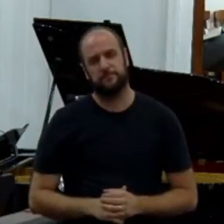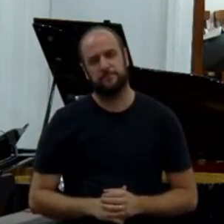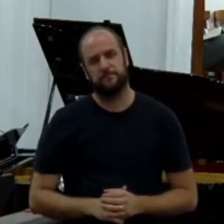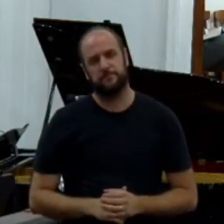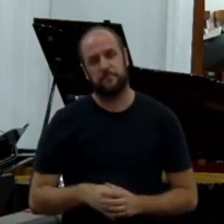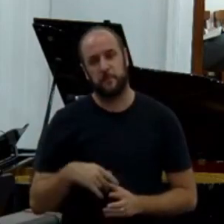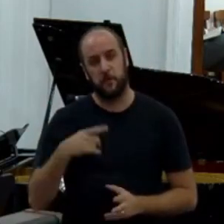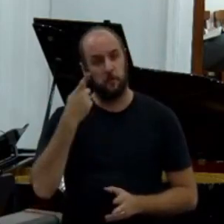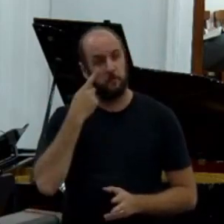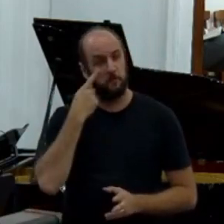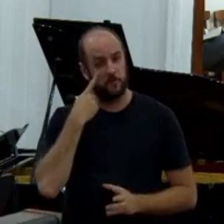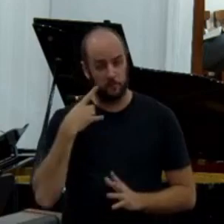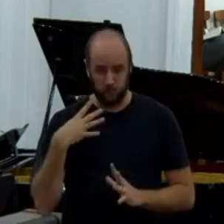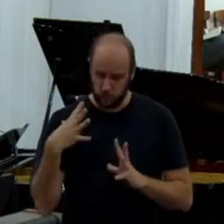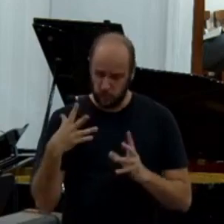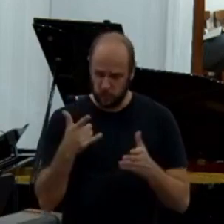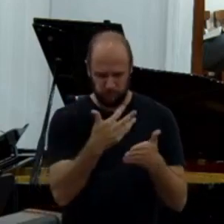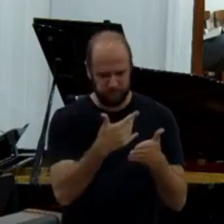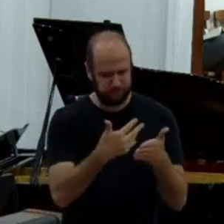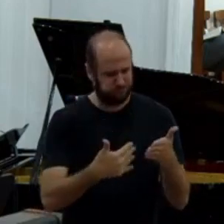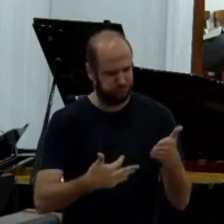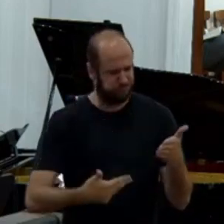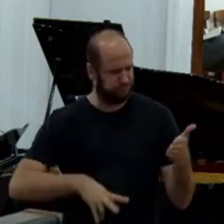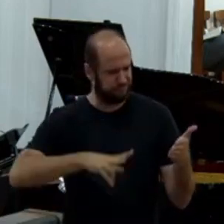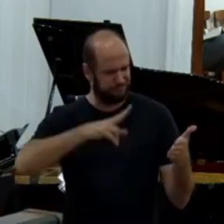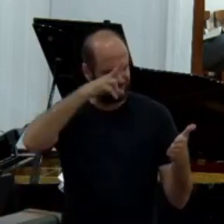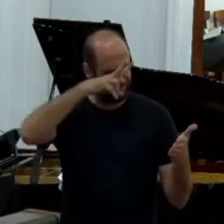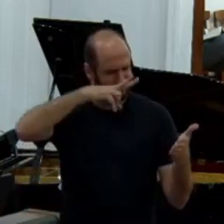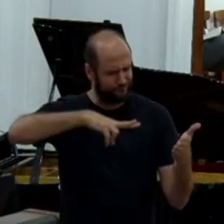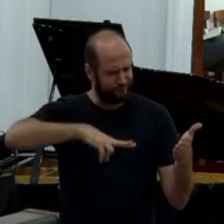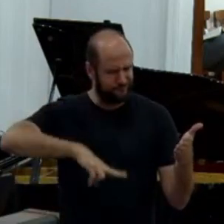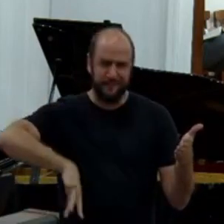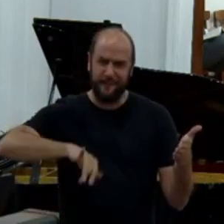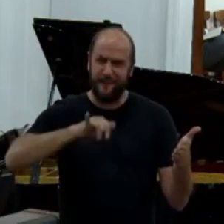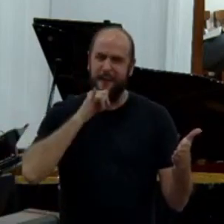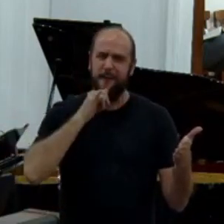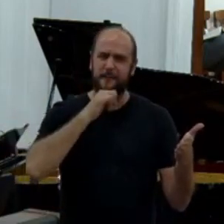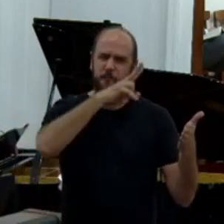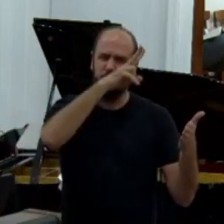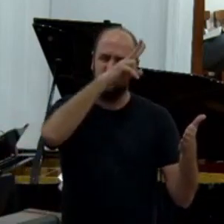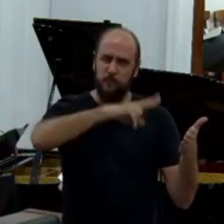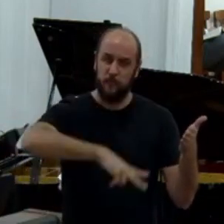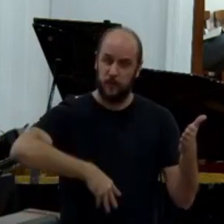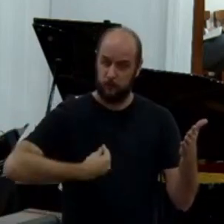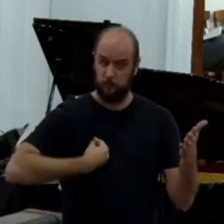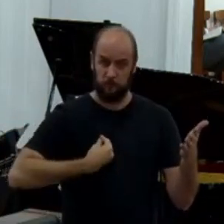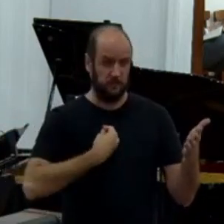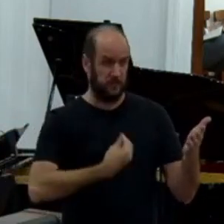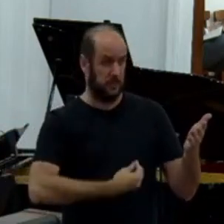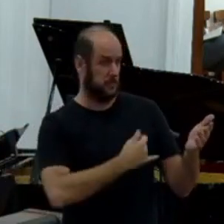Olhamos para tudo isso, aquilo que está na Bíblia, olhamos para todos esses exemplos na vida comum,